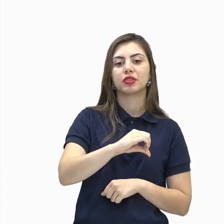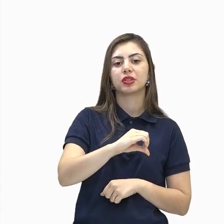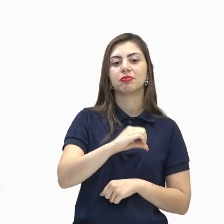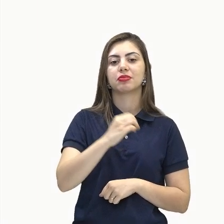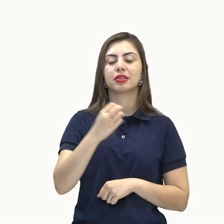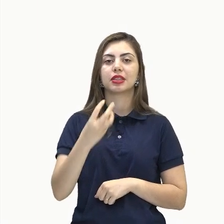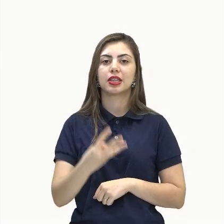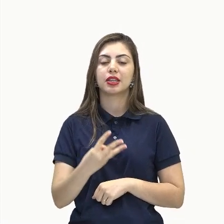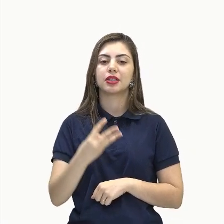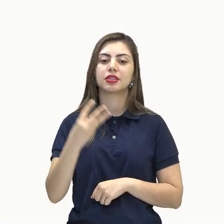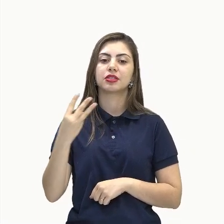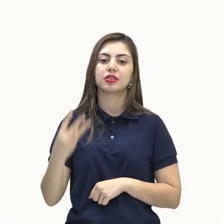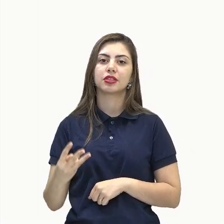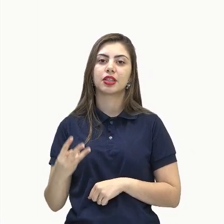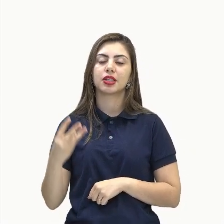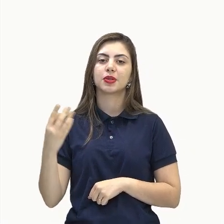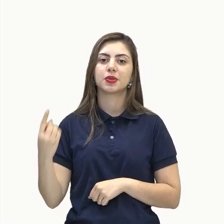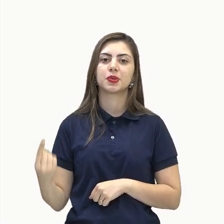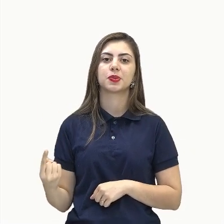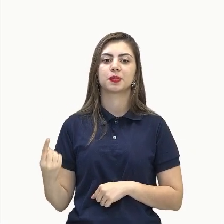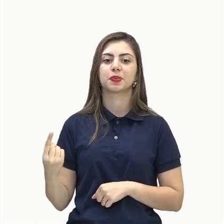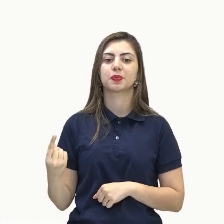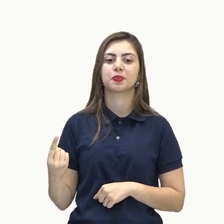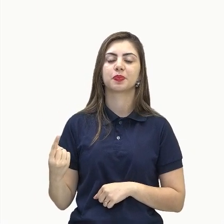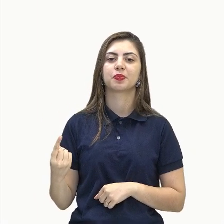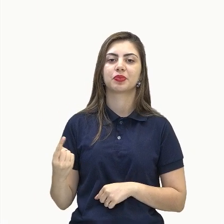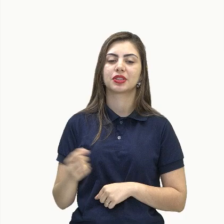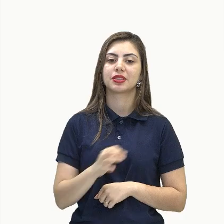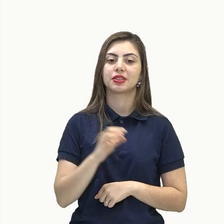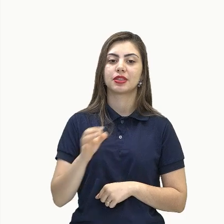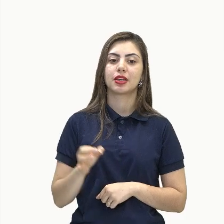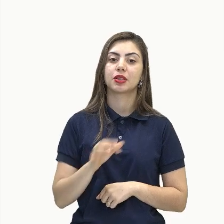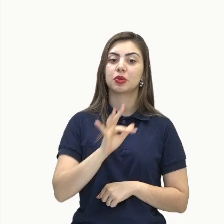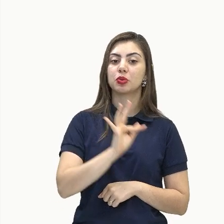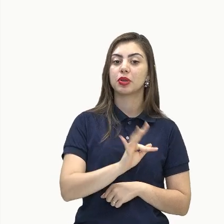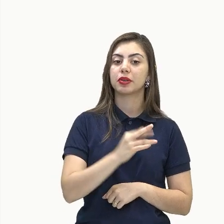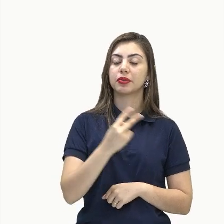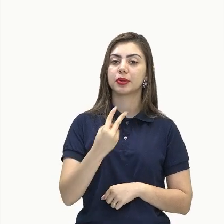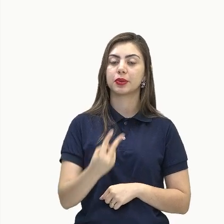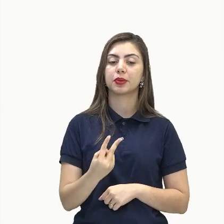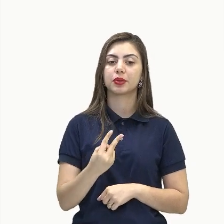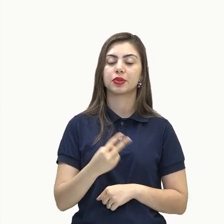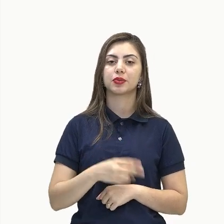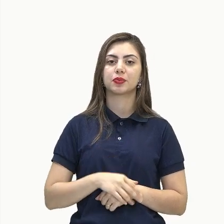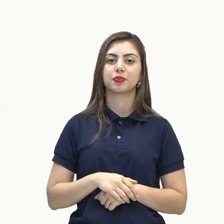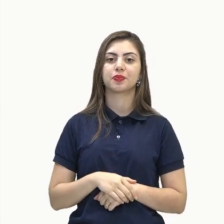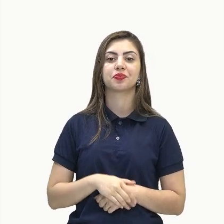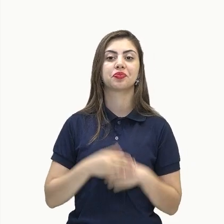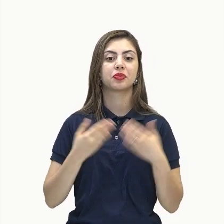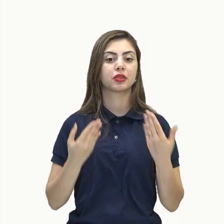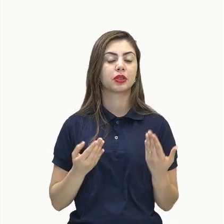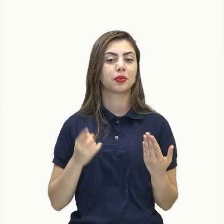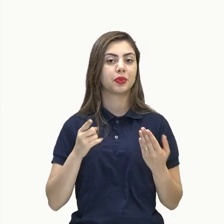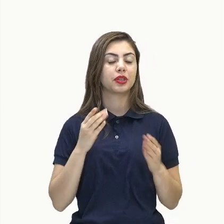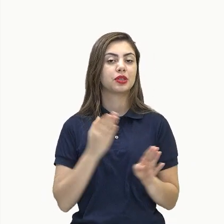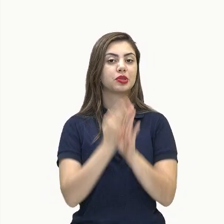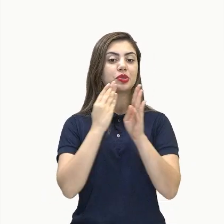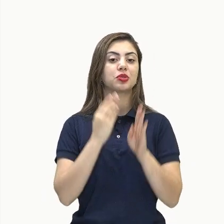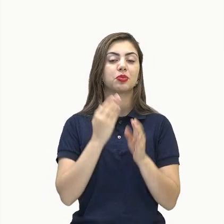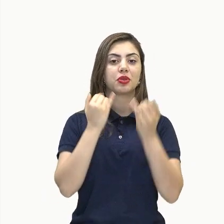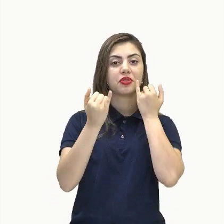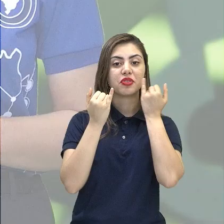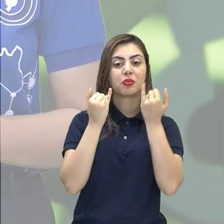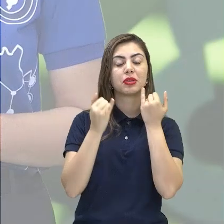para 3 para 1 na geração F2. Com esse resultado desse experimento, o que